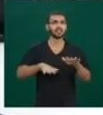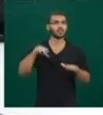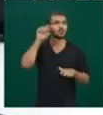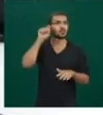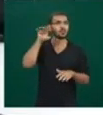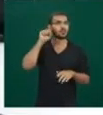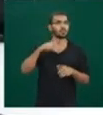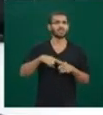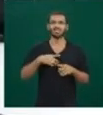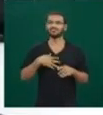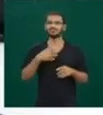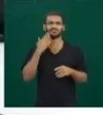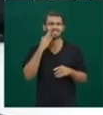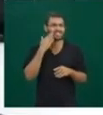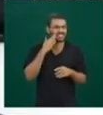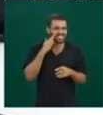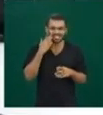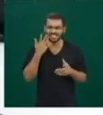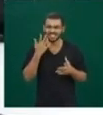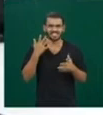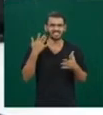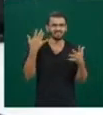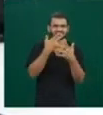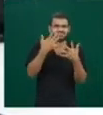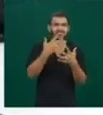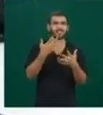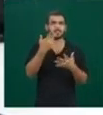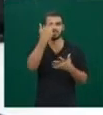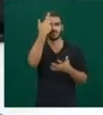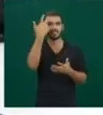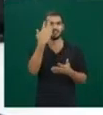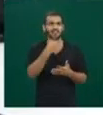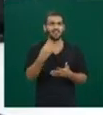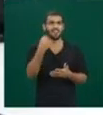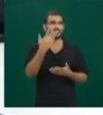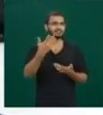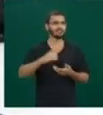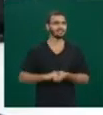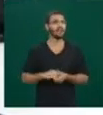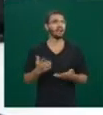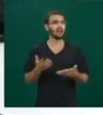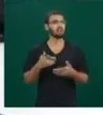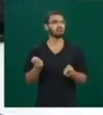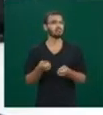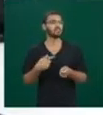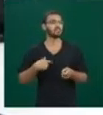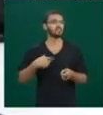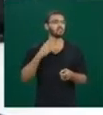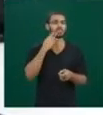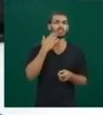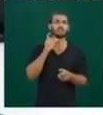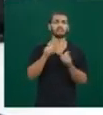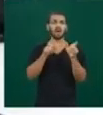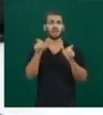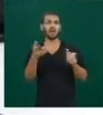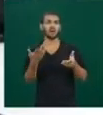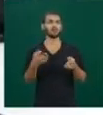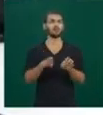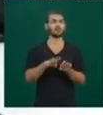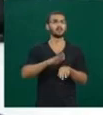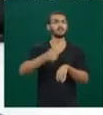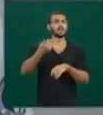discernir o que a pessoa estava falando, sabe? E agora com o aparelho eu ouço muito bem, consigo discernir as palavras, entender melhor. Só que o fone nunca